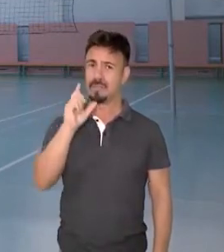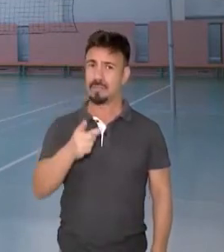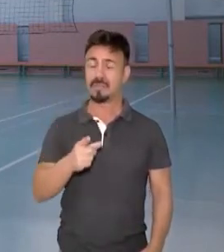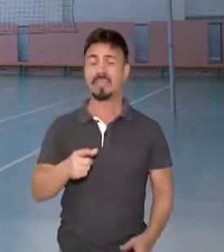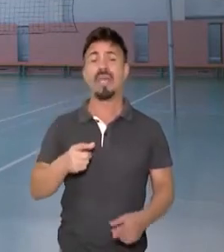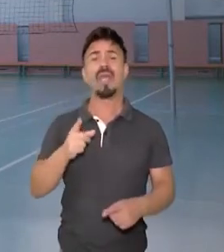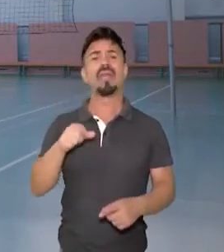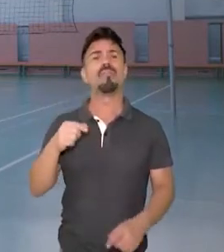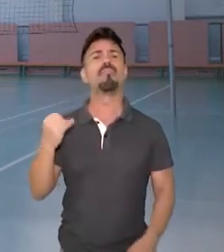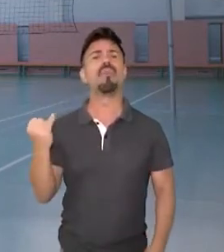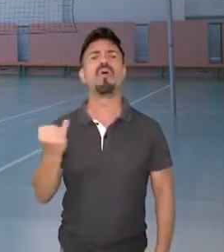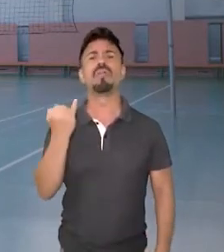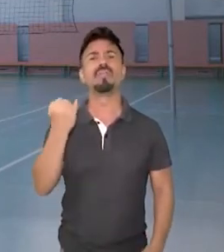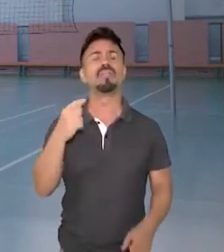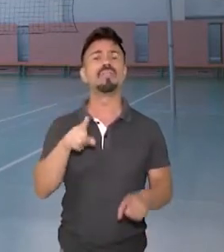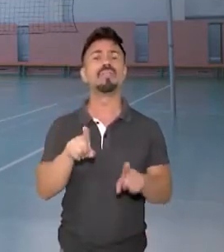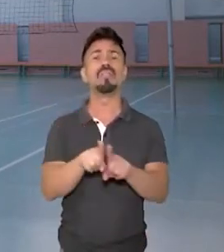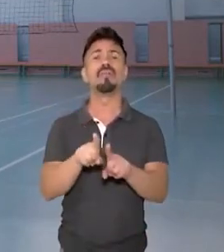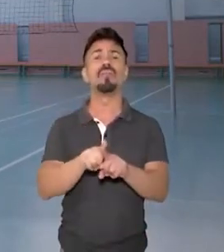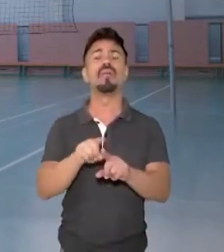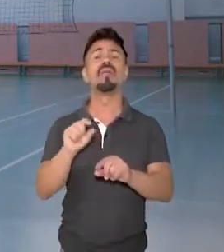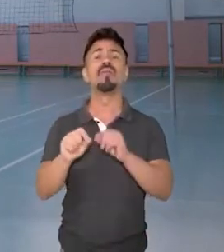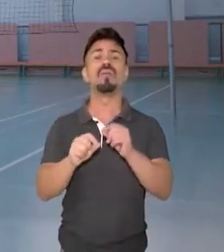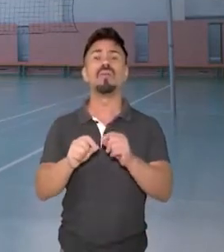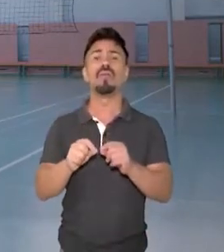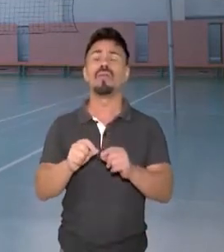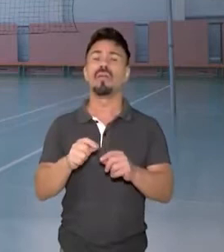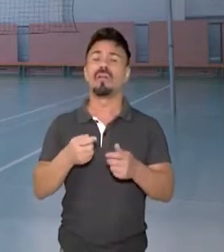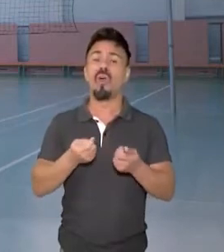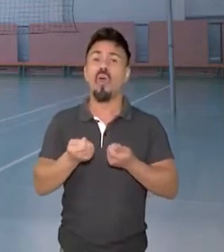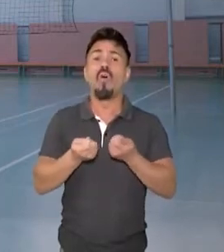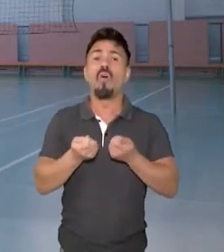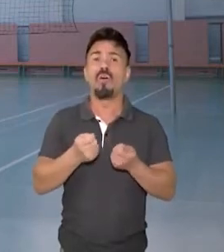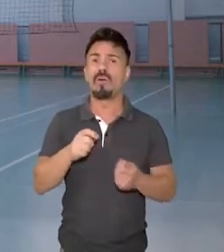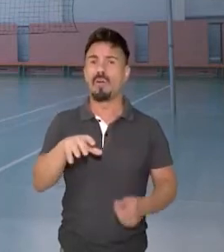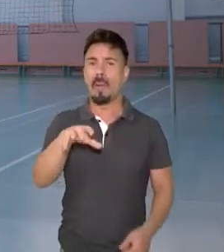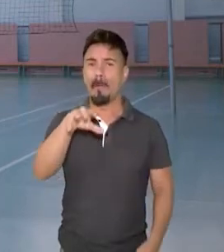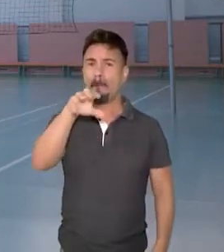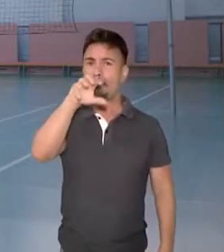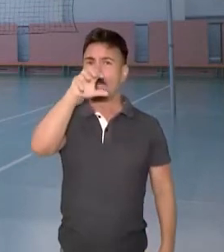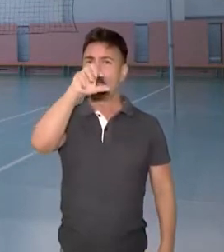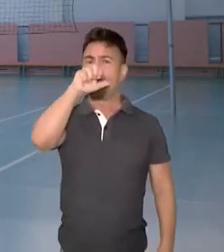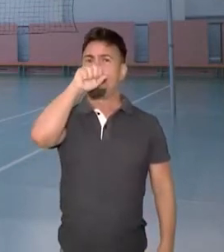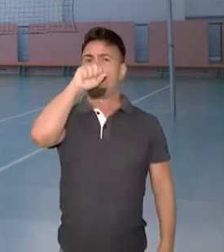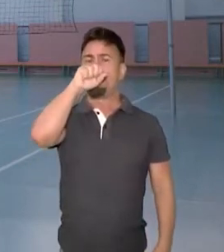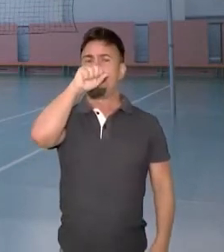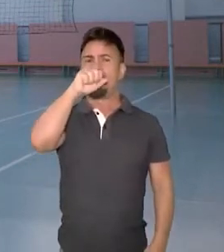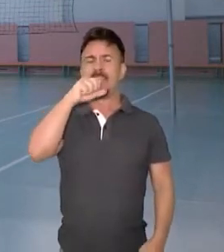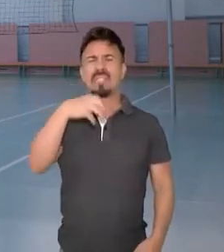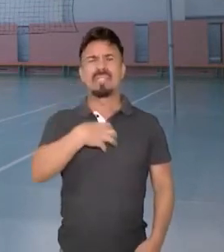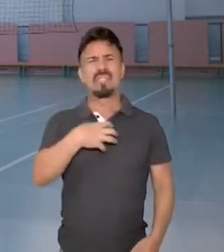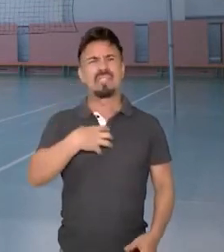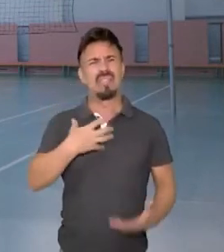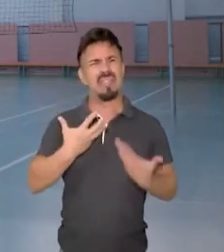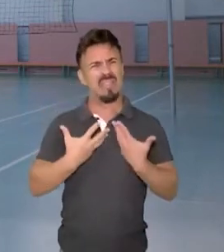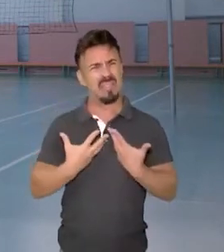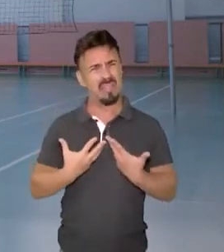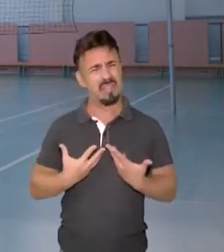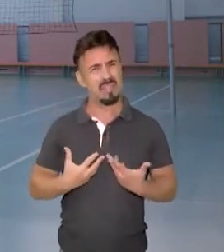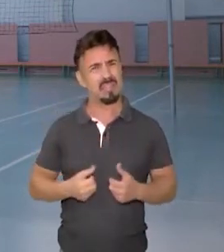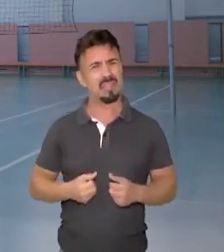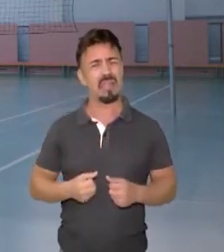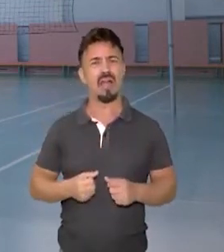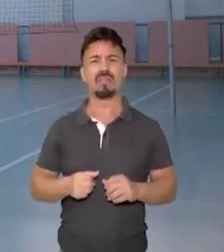é importante também frisar na na respiração no Controle lá na sua respiração quando se sentir um pouco cansado